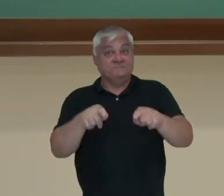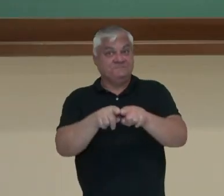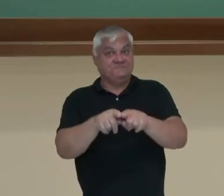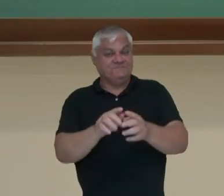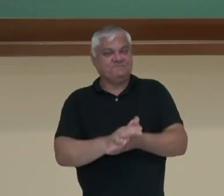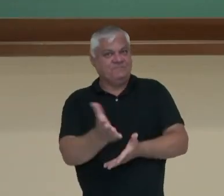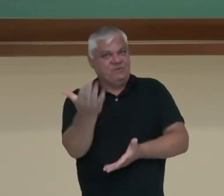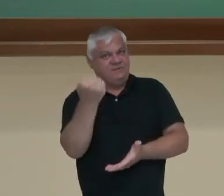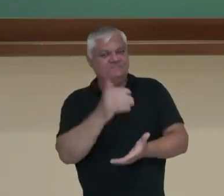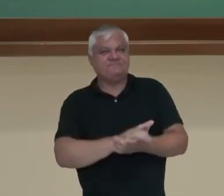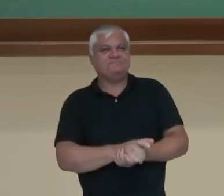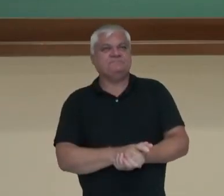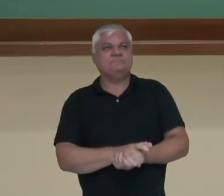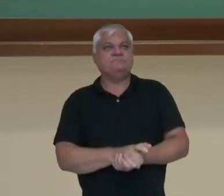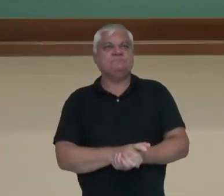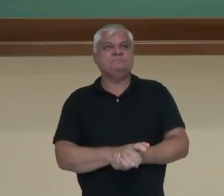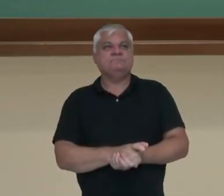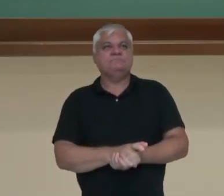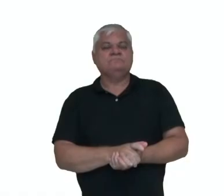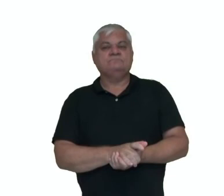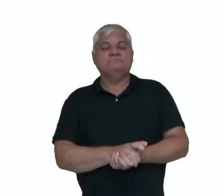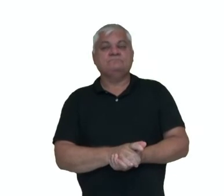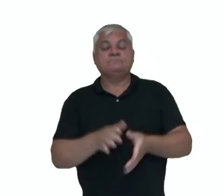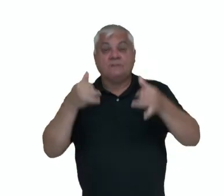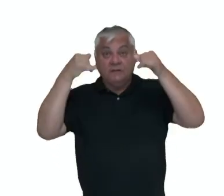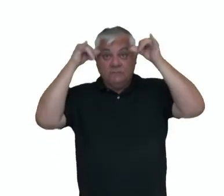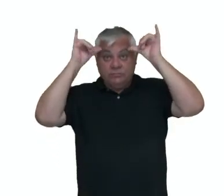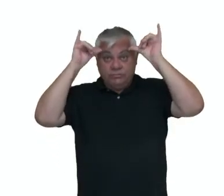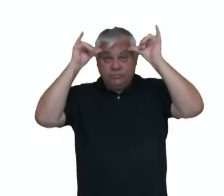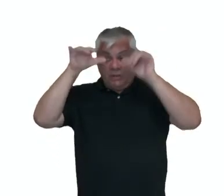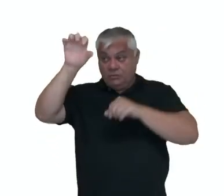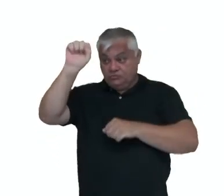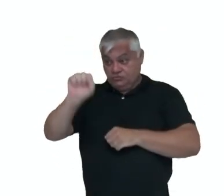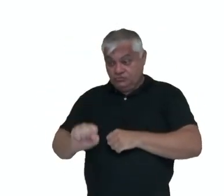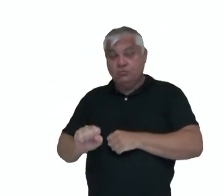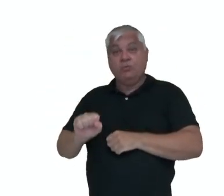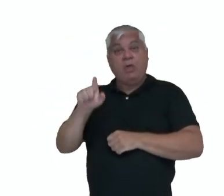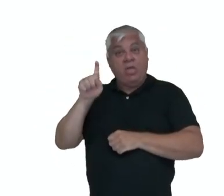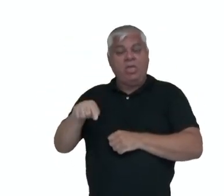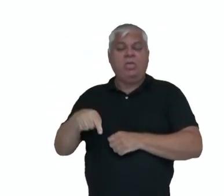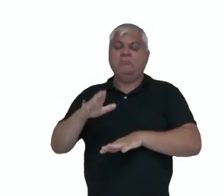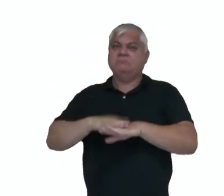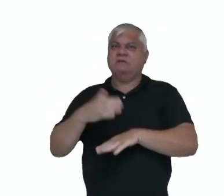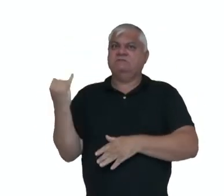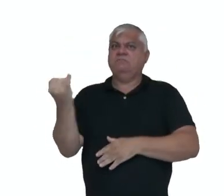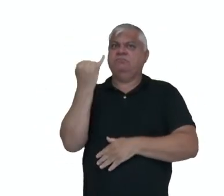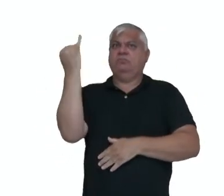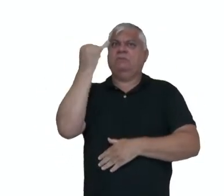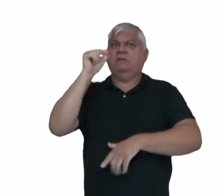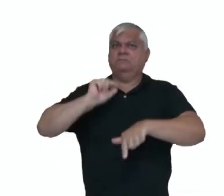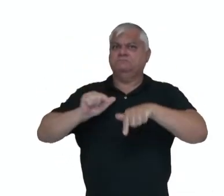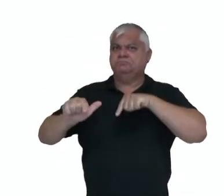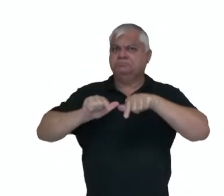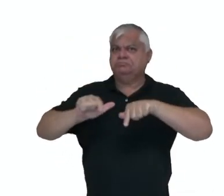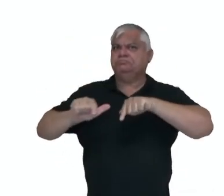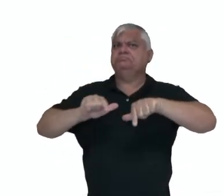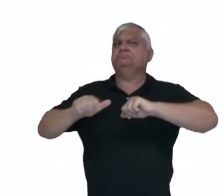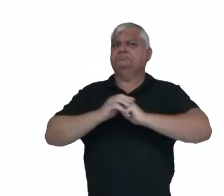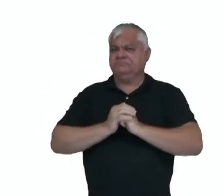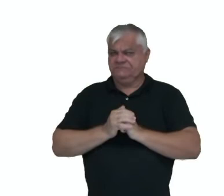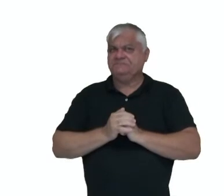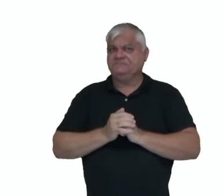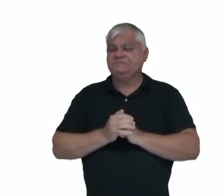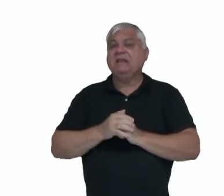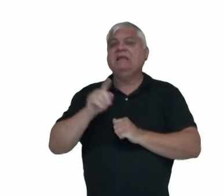Voltamos, bora lá. A pecuária no sul do Brasil colonial foi a atividade mais importante na região durante o período colonial.